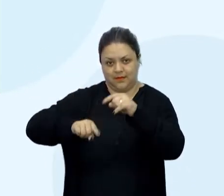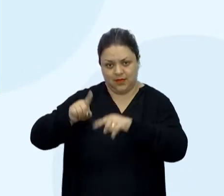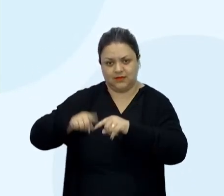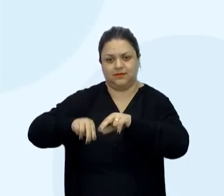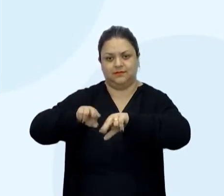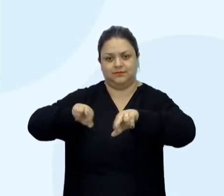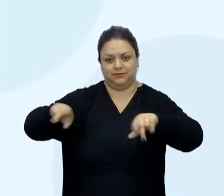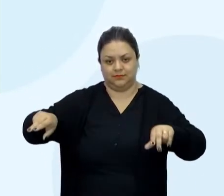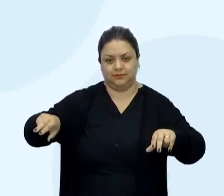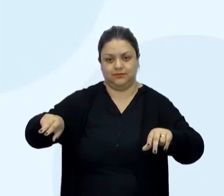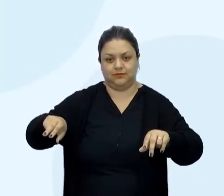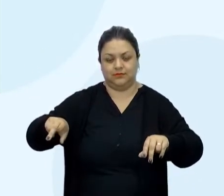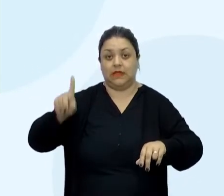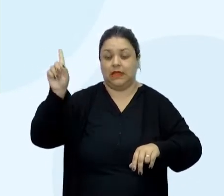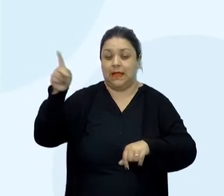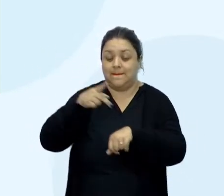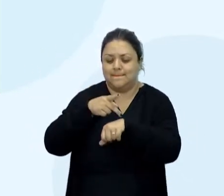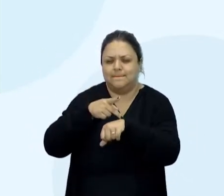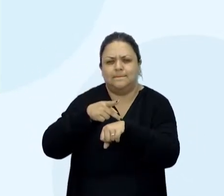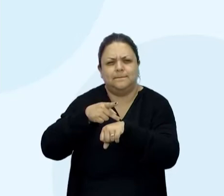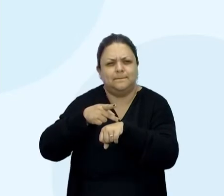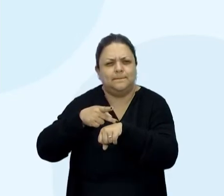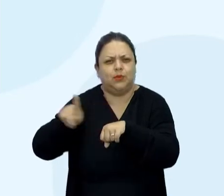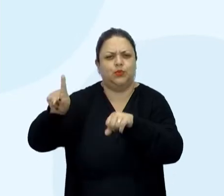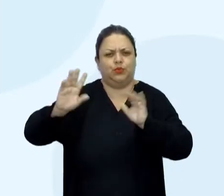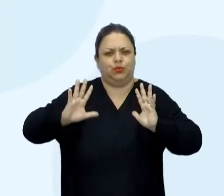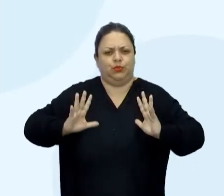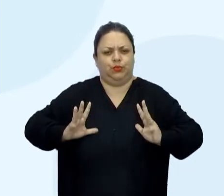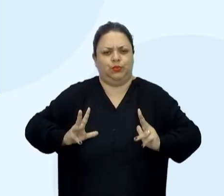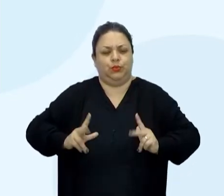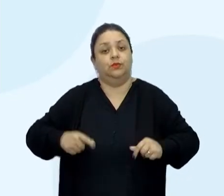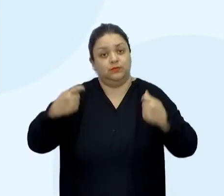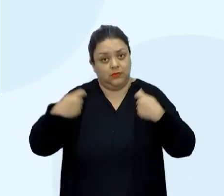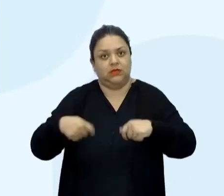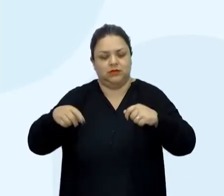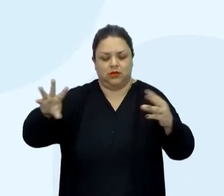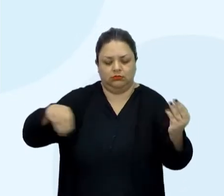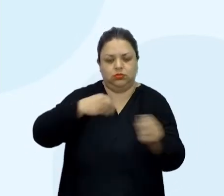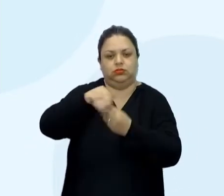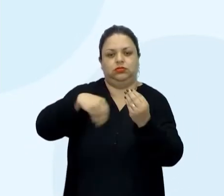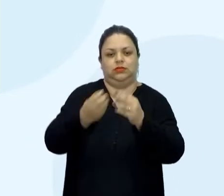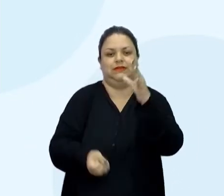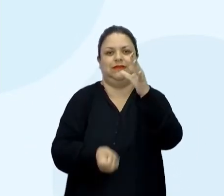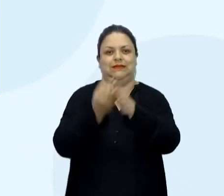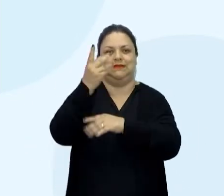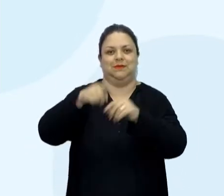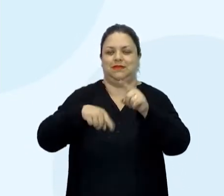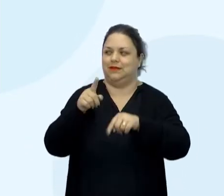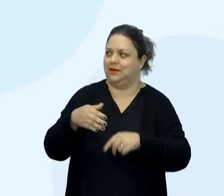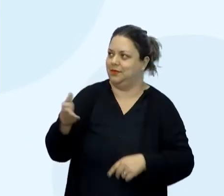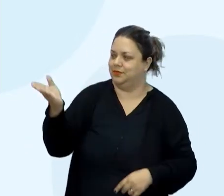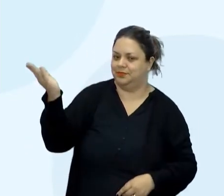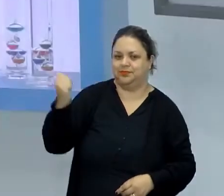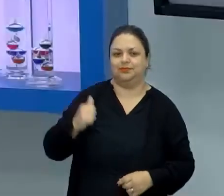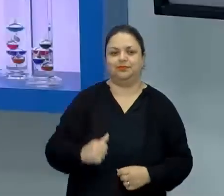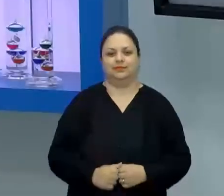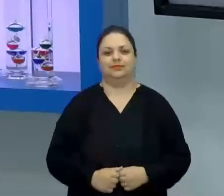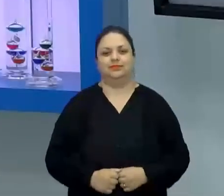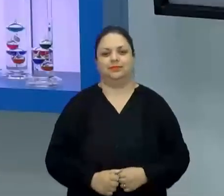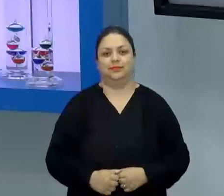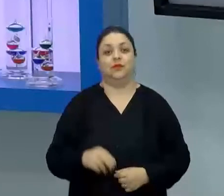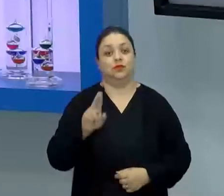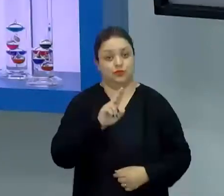pureza e condições aí controladas para a produção desses materiais. E aí esses materiais a gente chama de